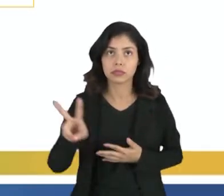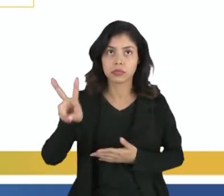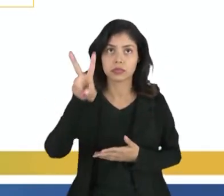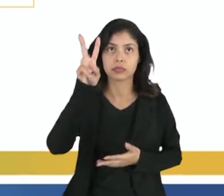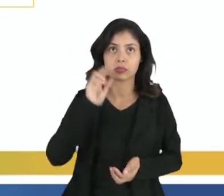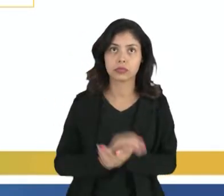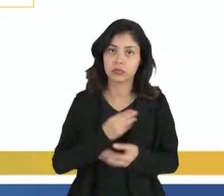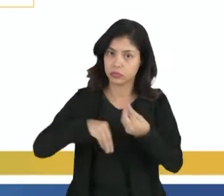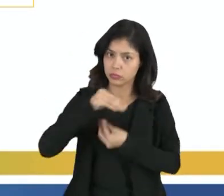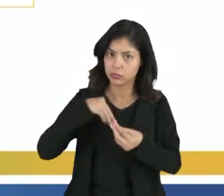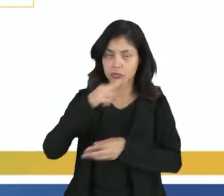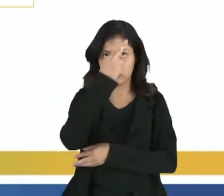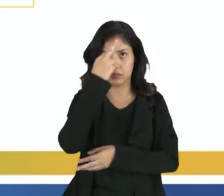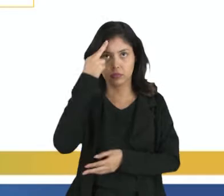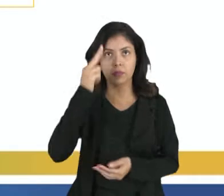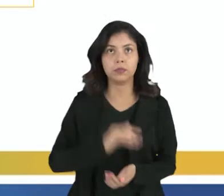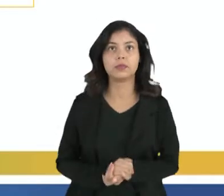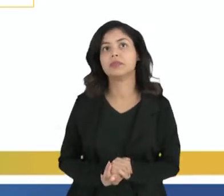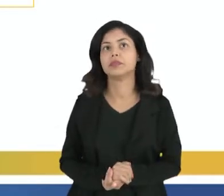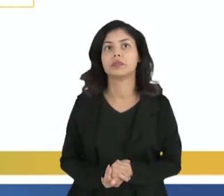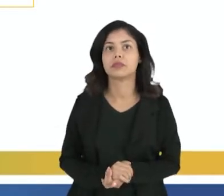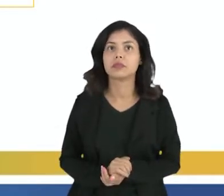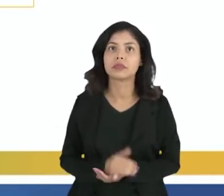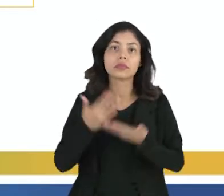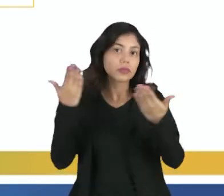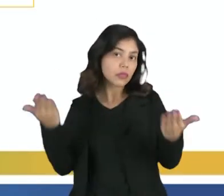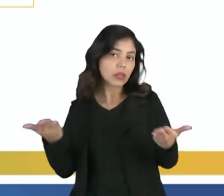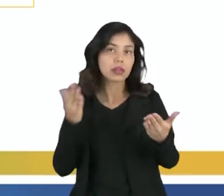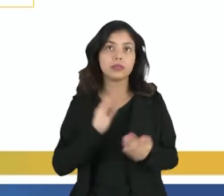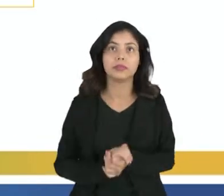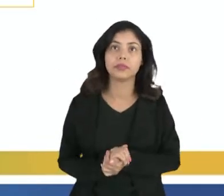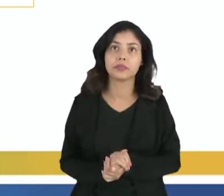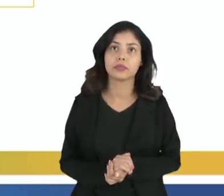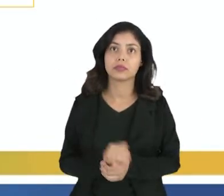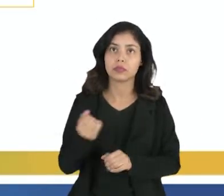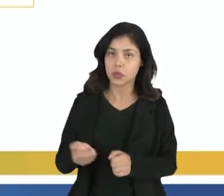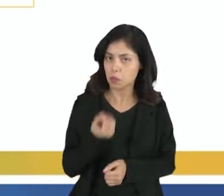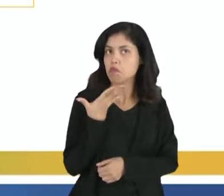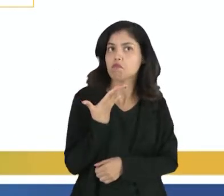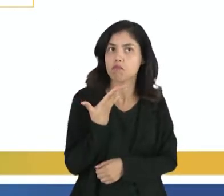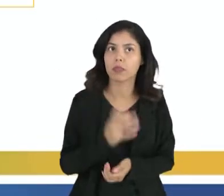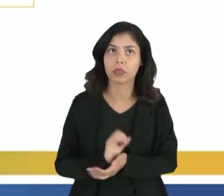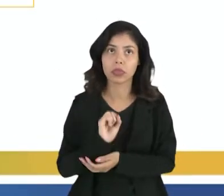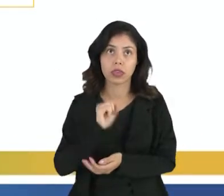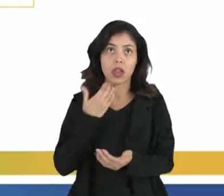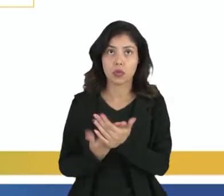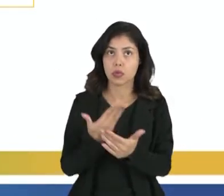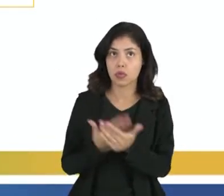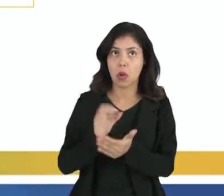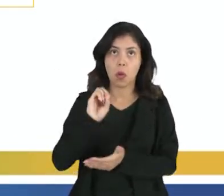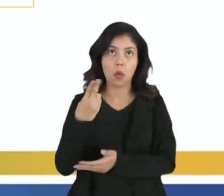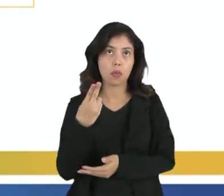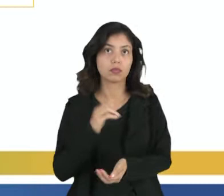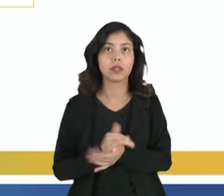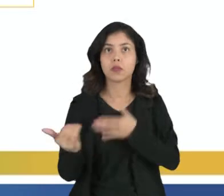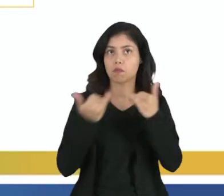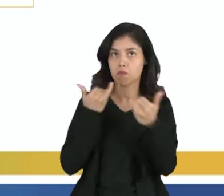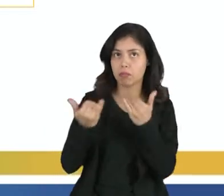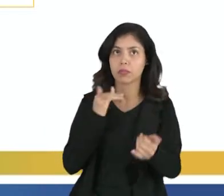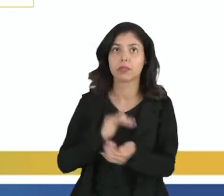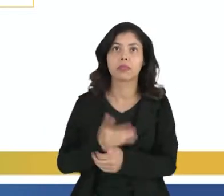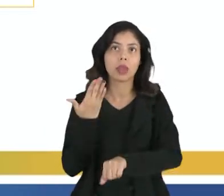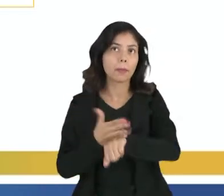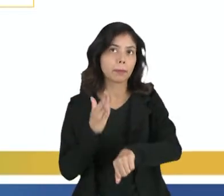as emoções e valores envolvidos na história, seja por prazer, seja para estudar ou seja para